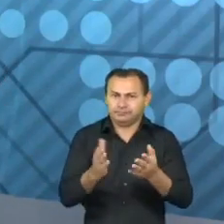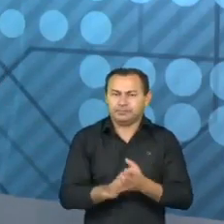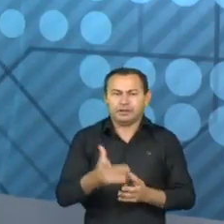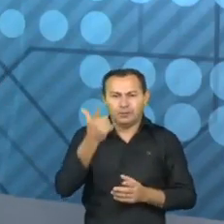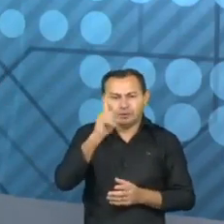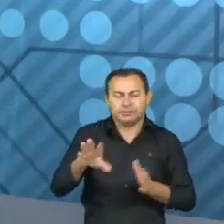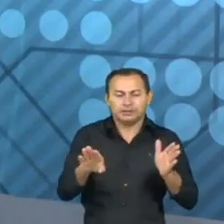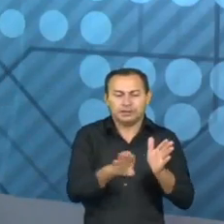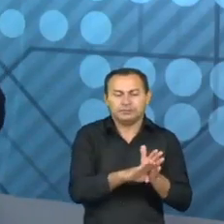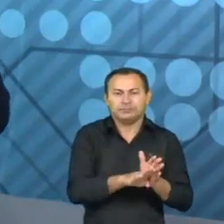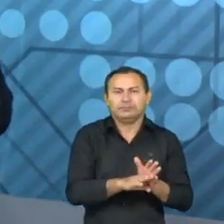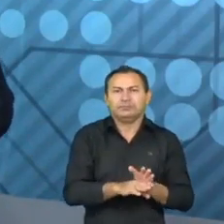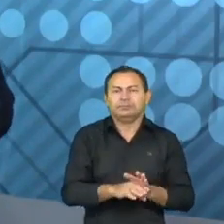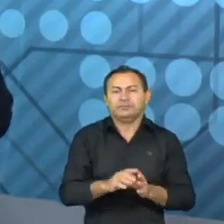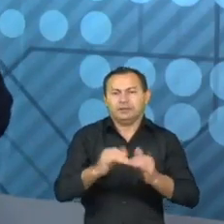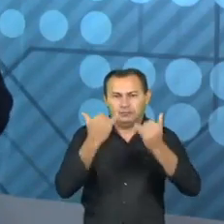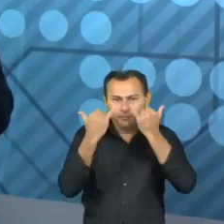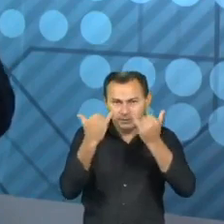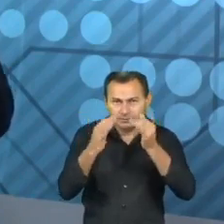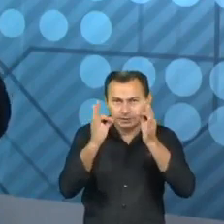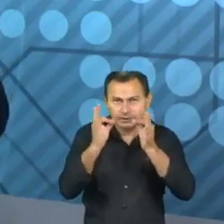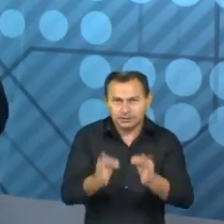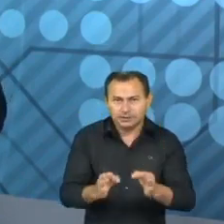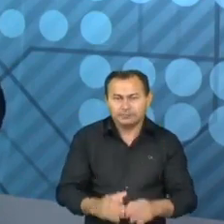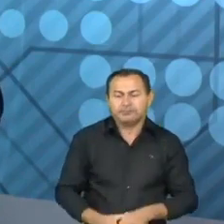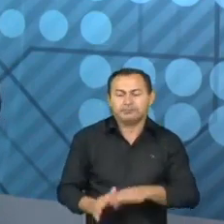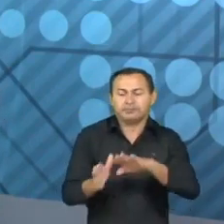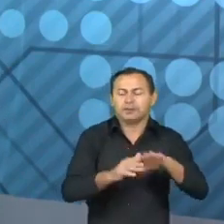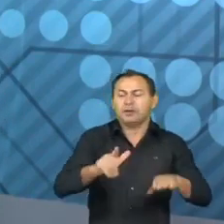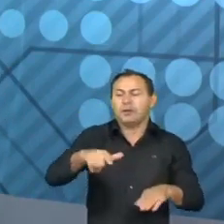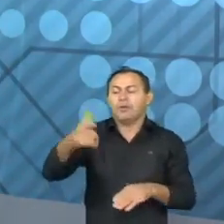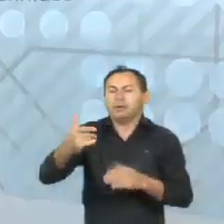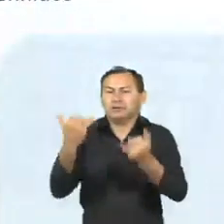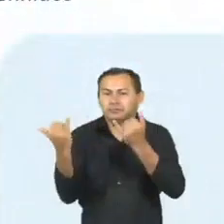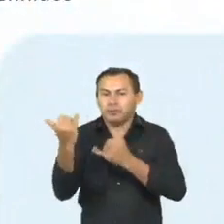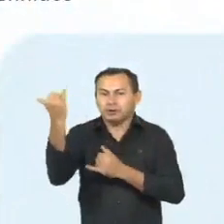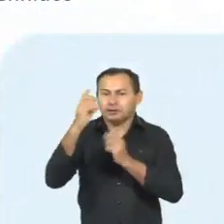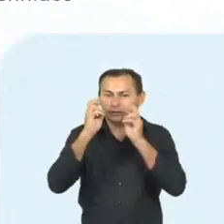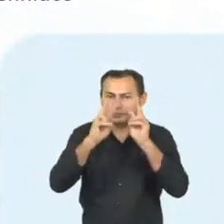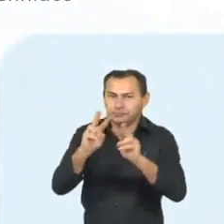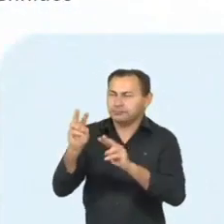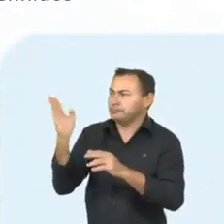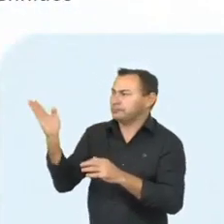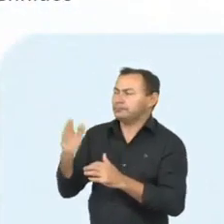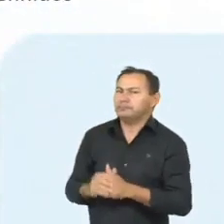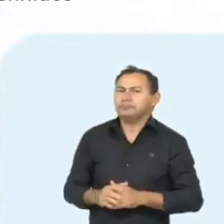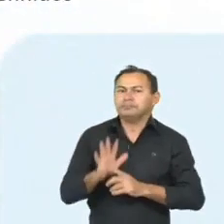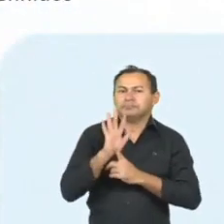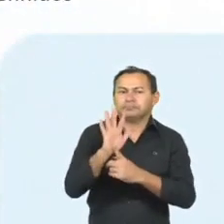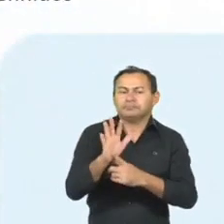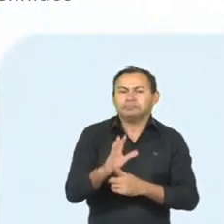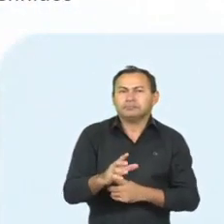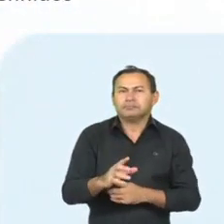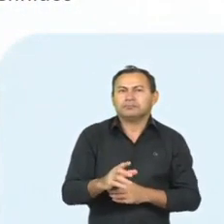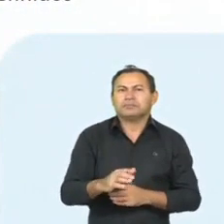conseguir chegar no dado, tá certo? Outro ponto importante, vamos ao quadro. Os indicadores